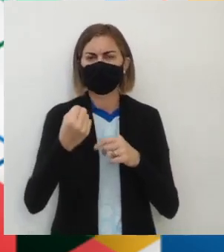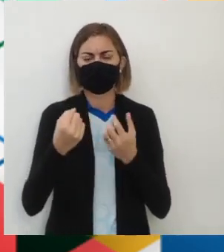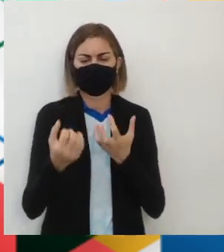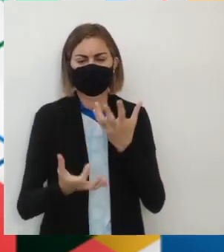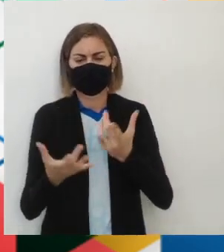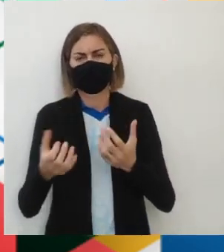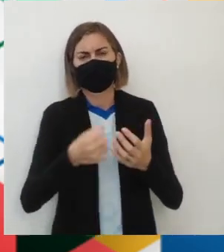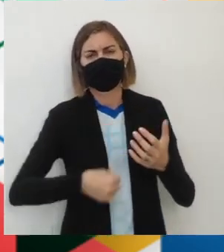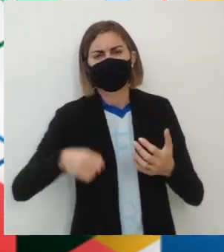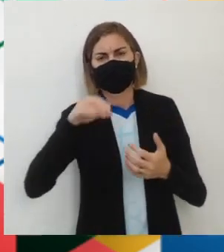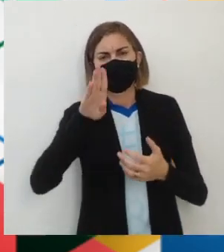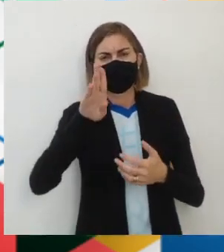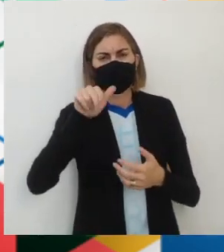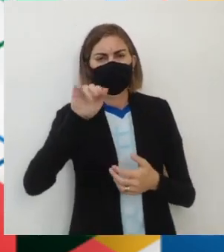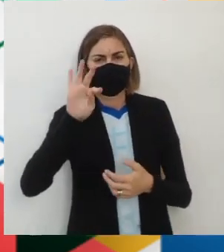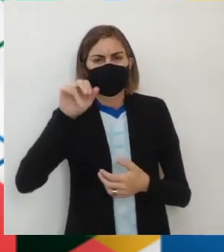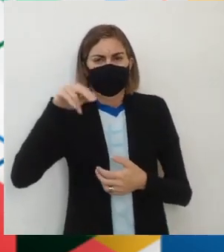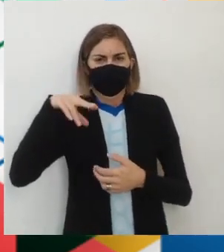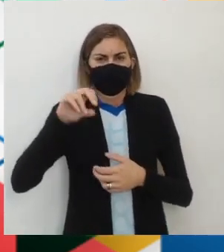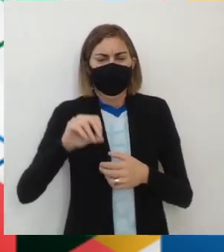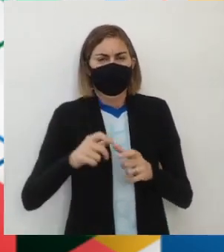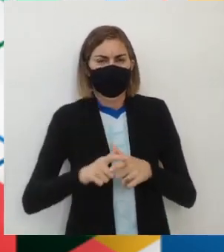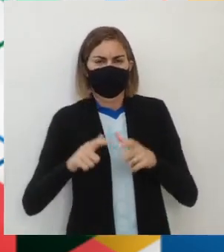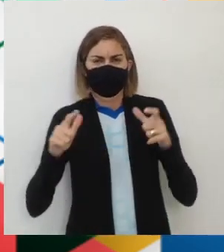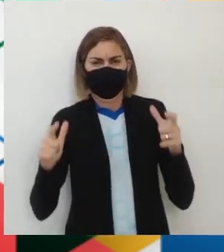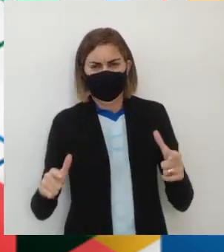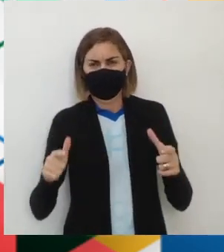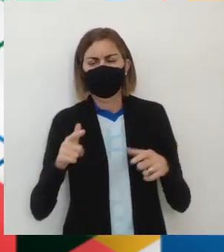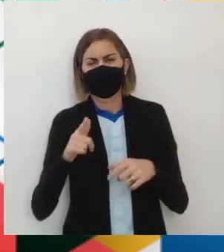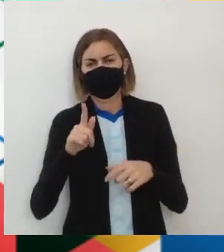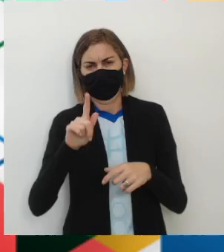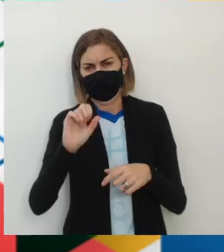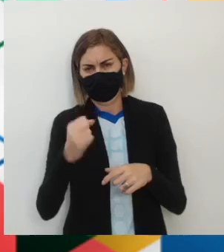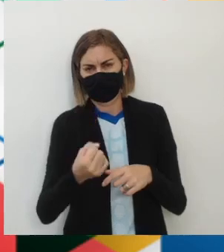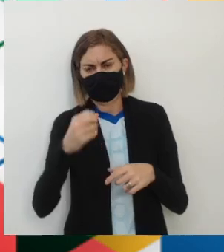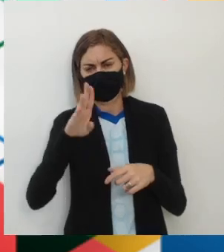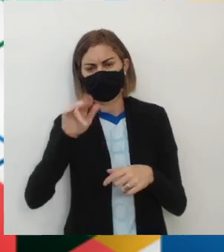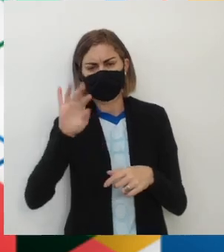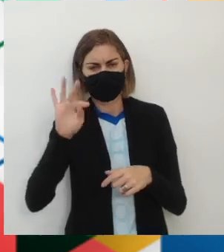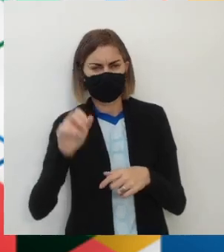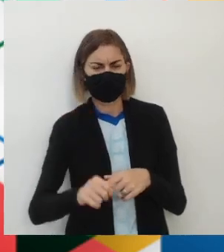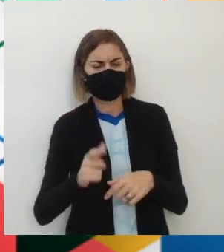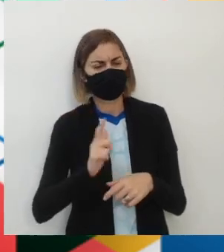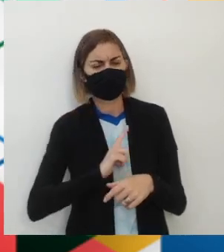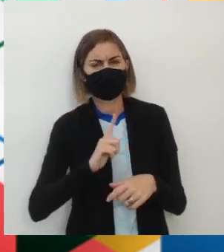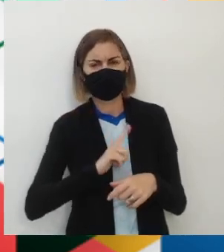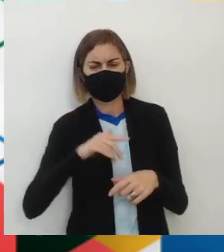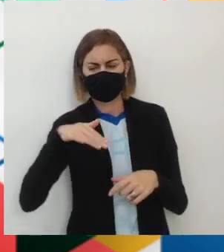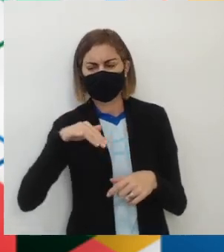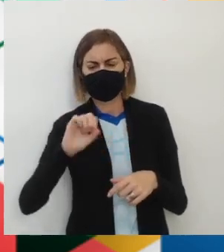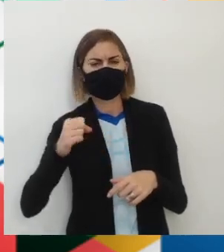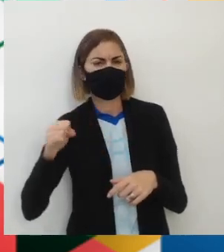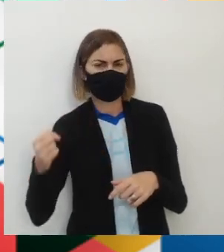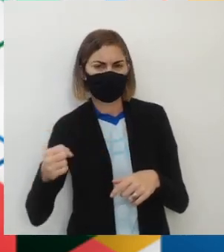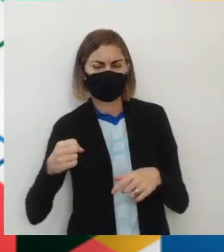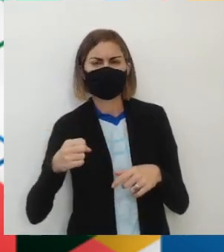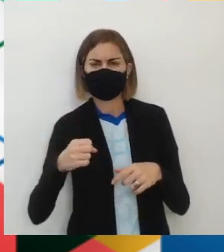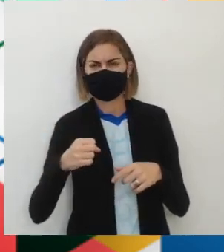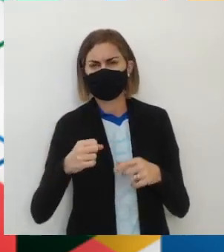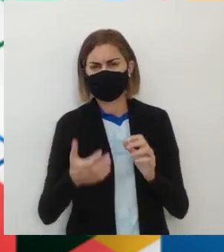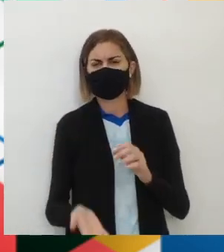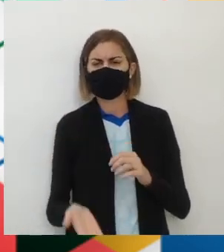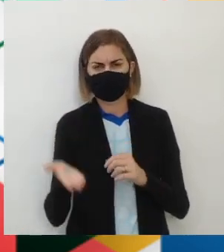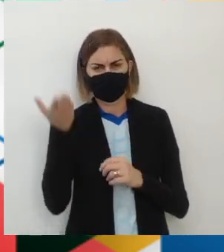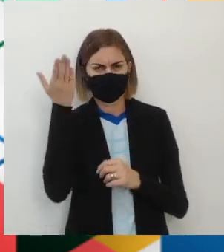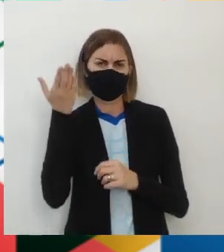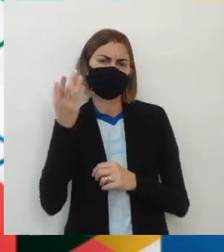o butano propriamente dito, né, a maior parte do gás de cozinha é butano, que tem uma massa molar bem